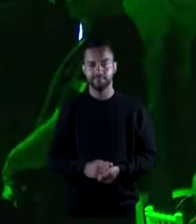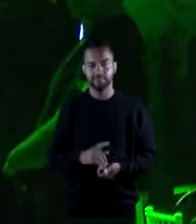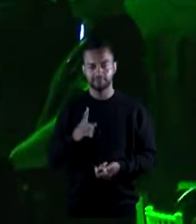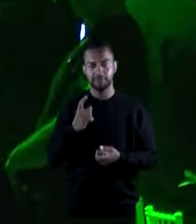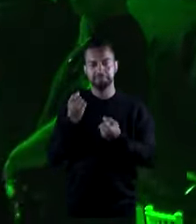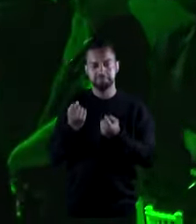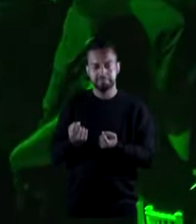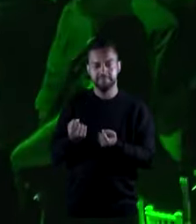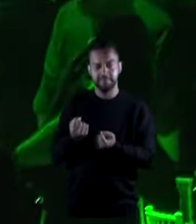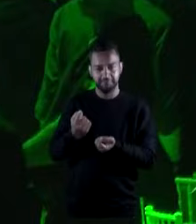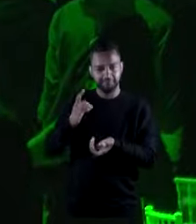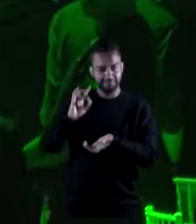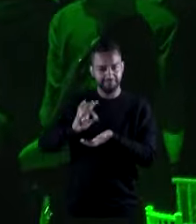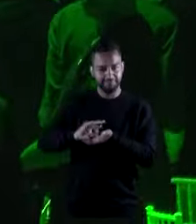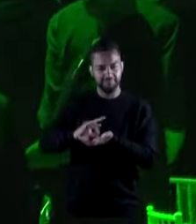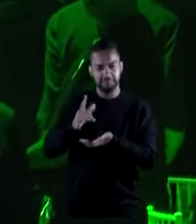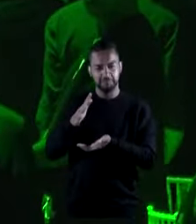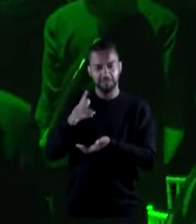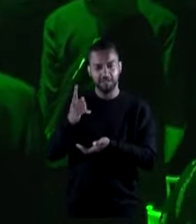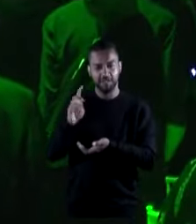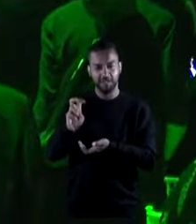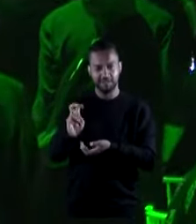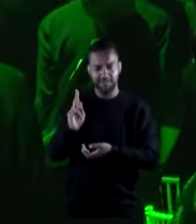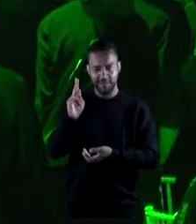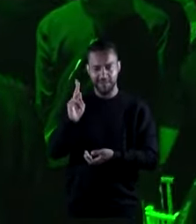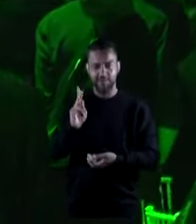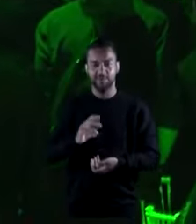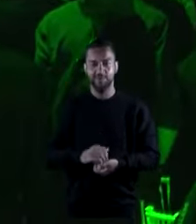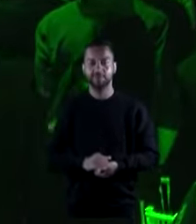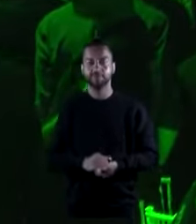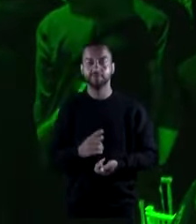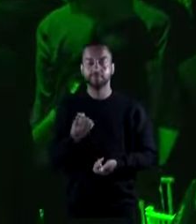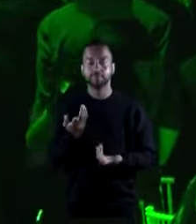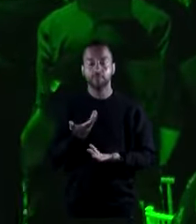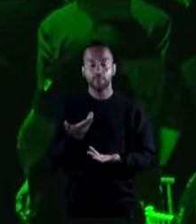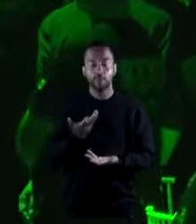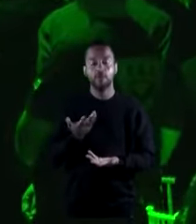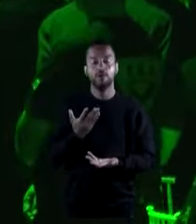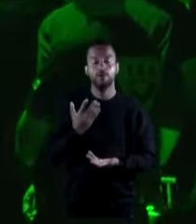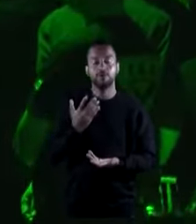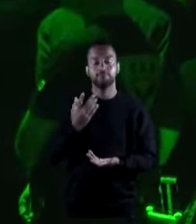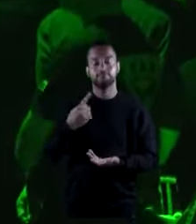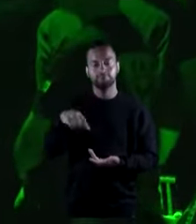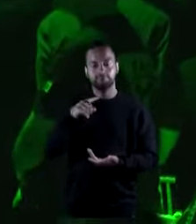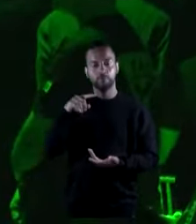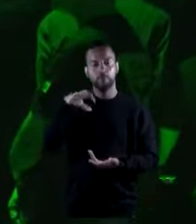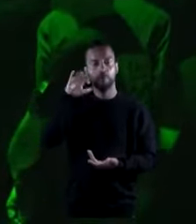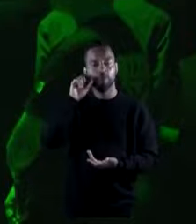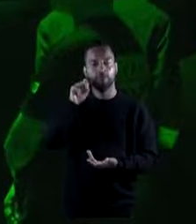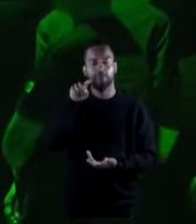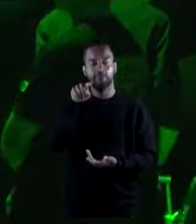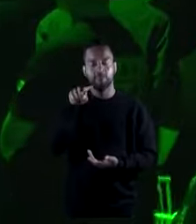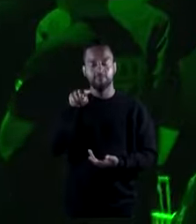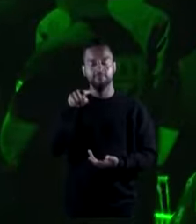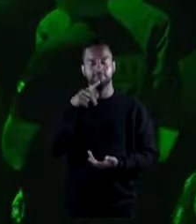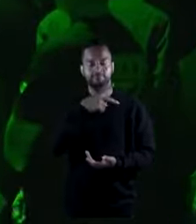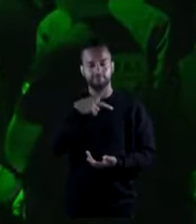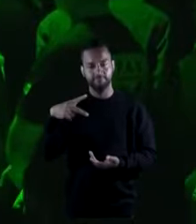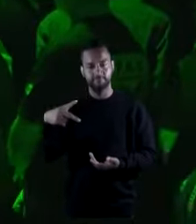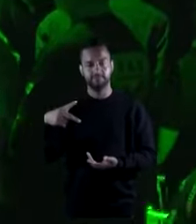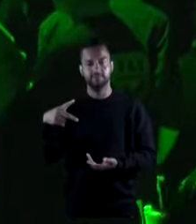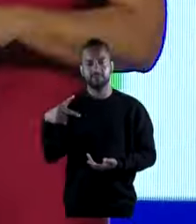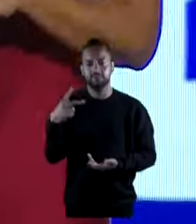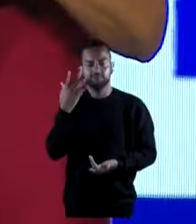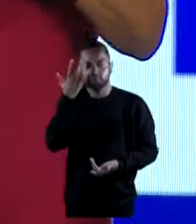Pesada, né, Leila? Acho que tem uns 15 quilos. Vamos ouvir então a presidente do Palmeiras. Leila, eu já não sei nem mais o que te